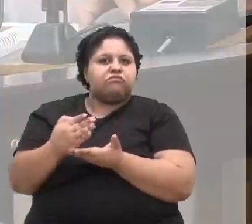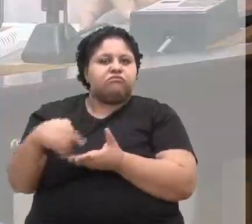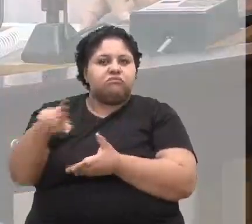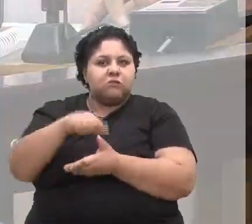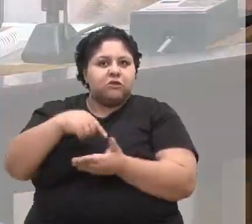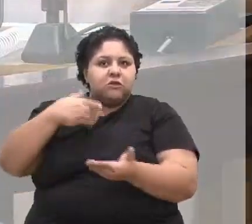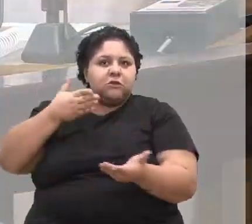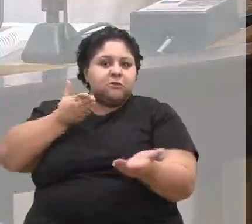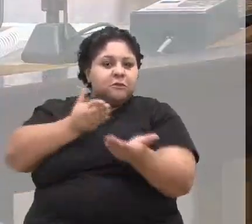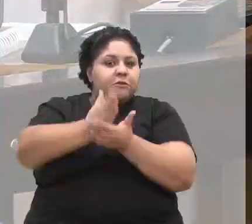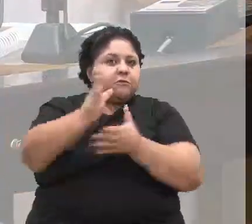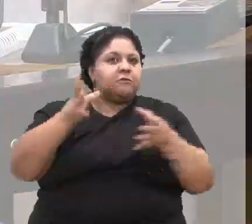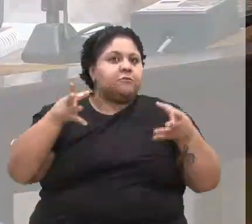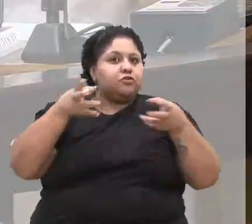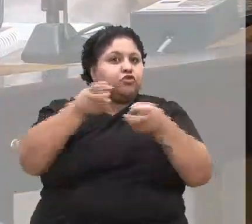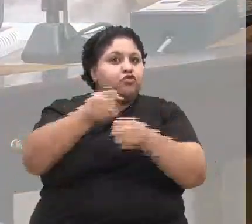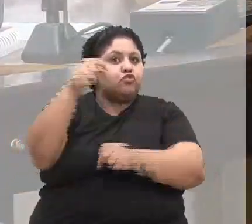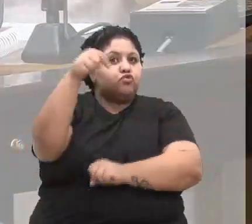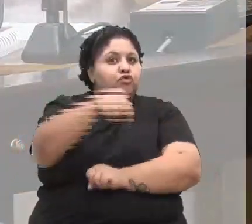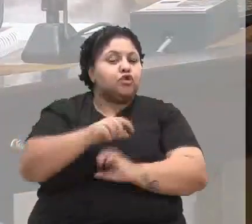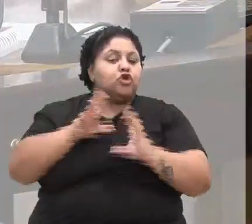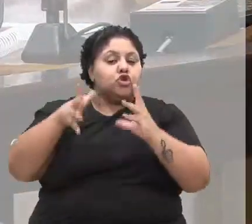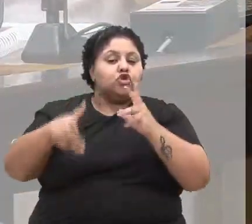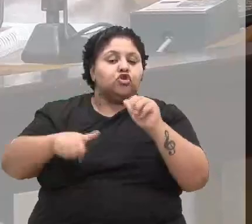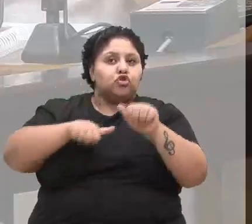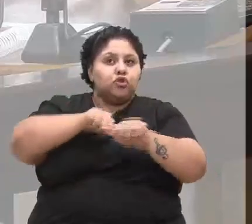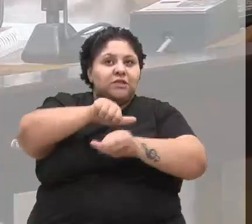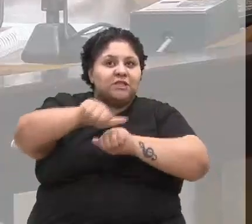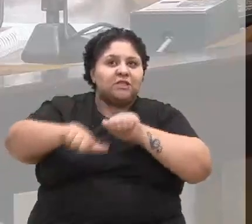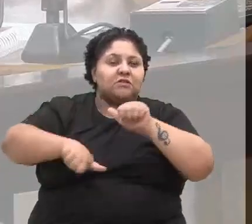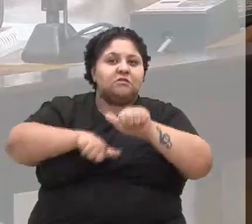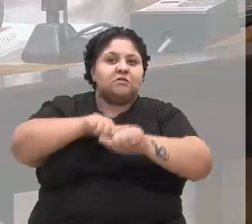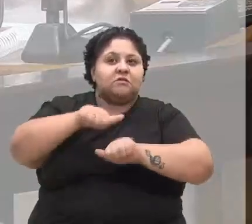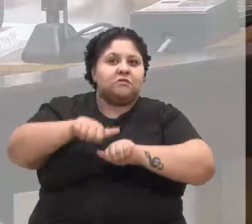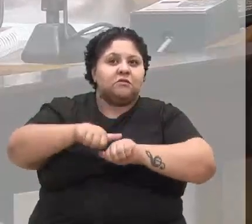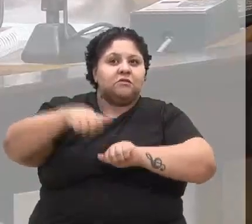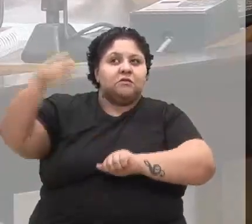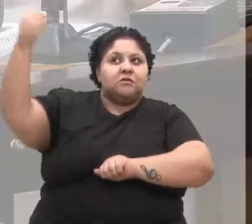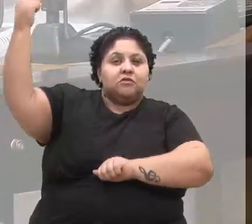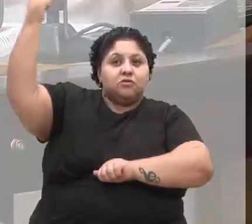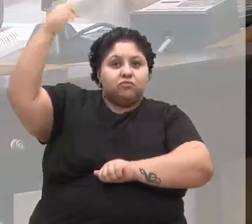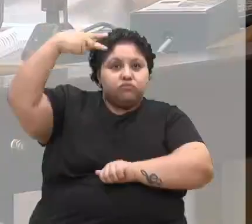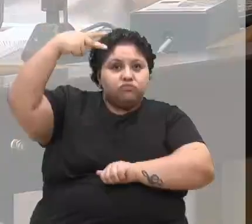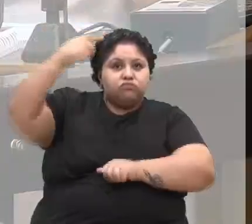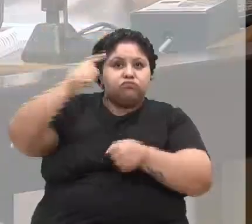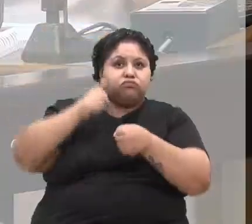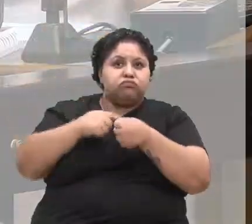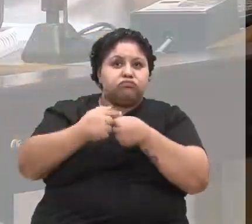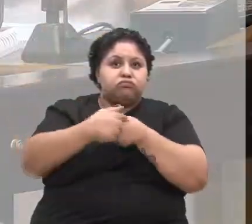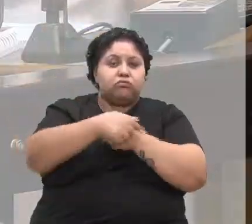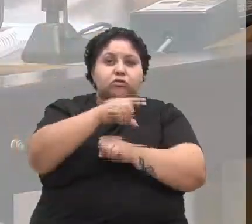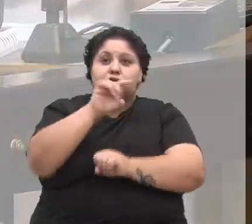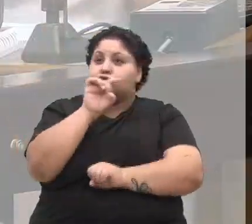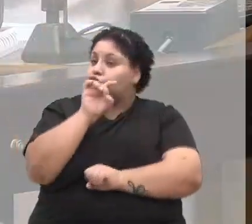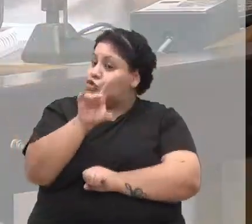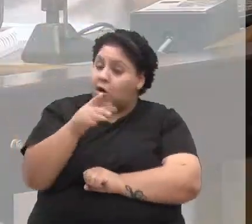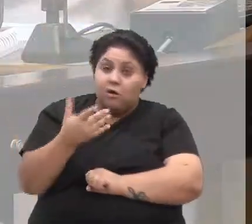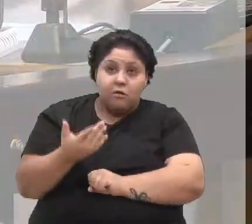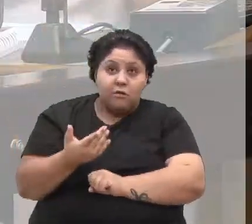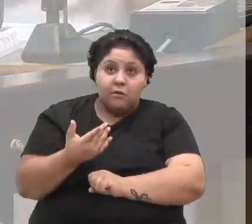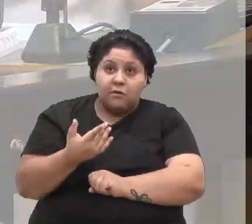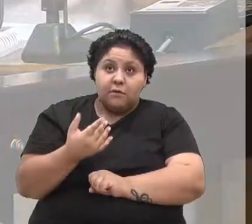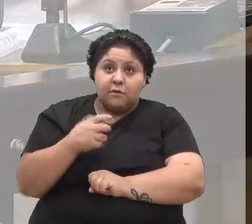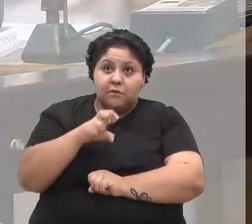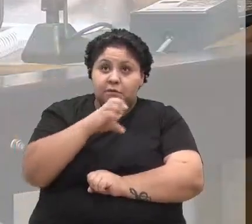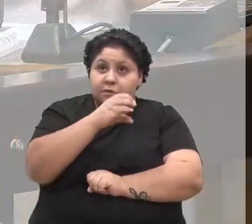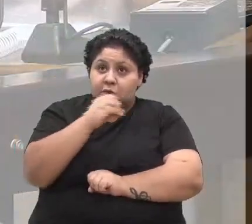aprovamos juntos aqui da PPP, que é toda a troca do parque de iluminação da cidade, que é só apenas 50